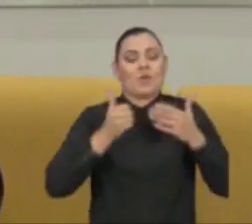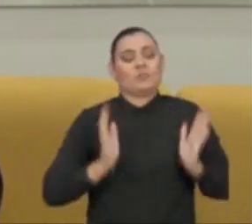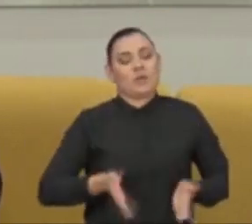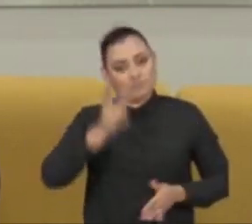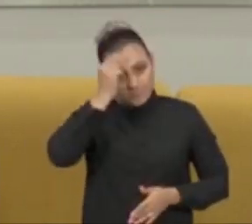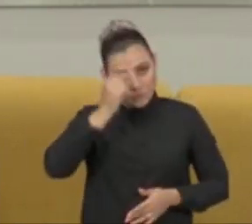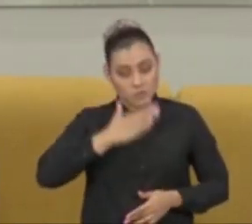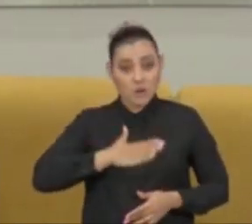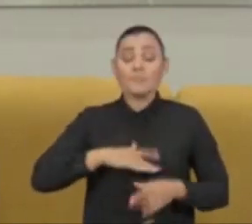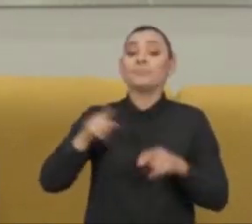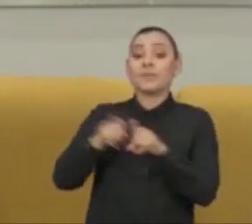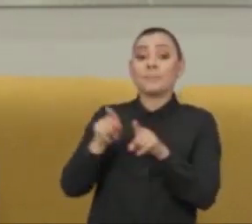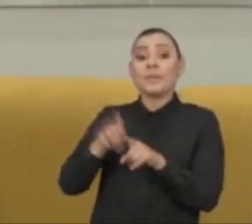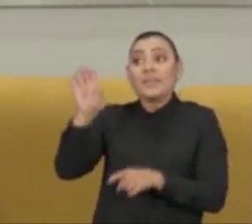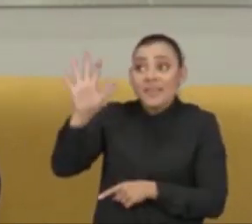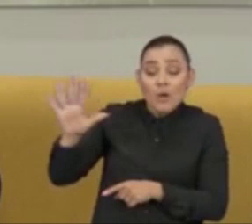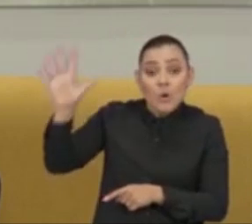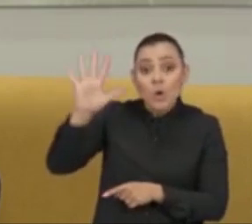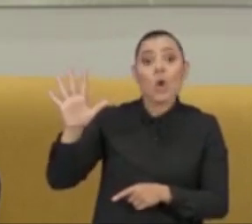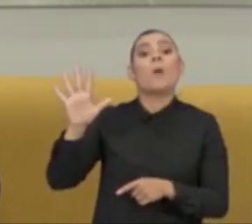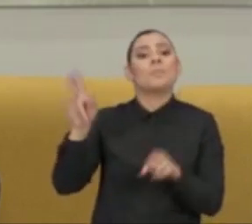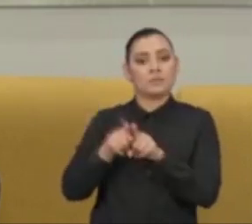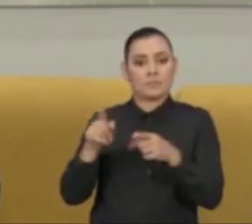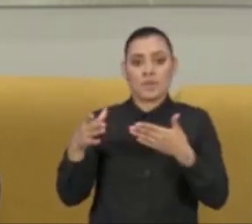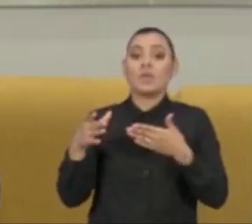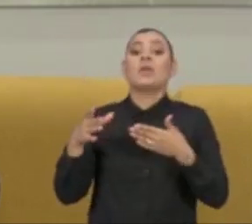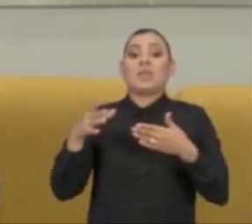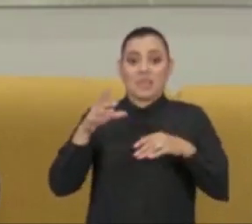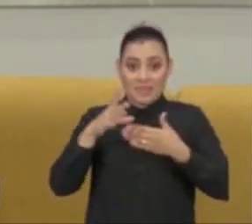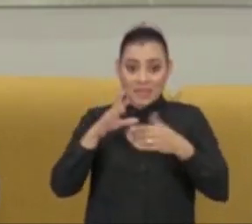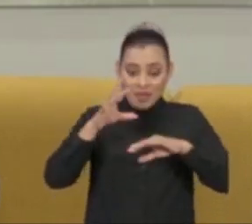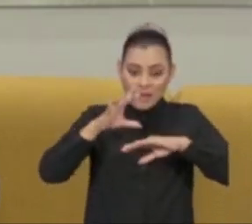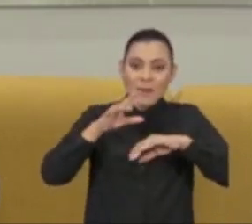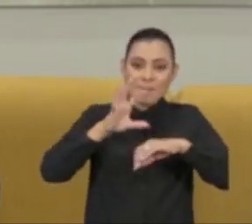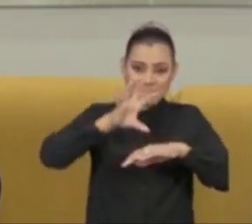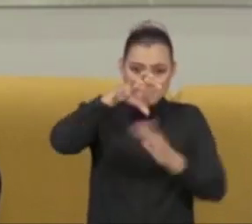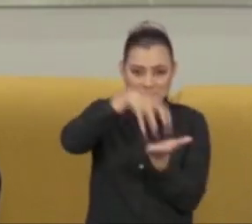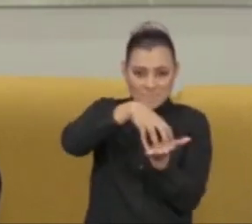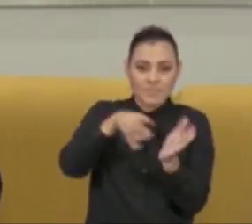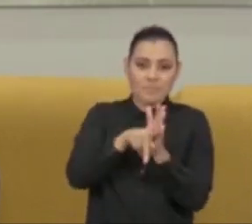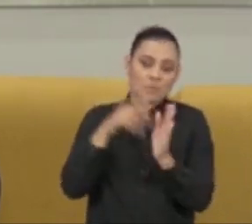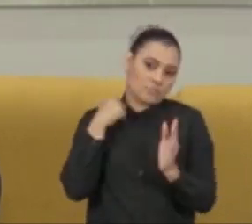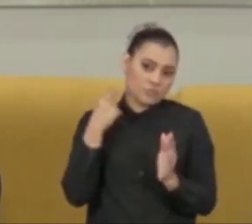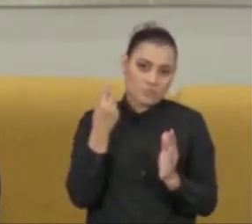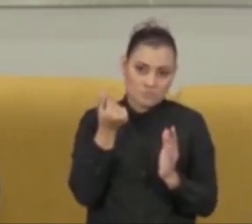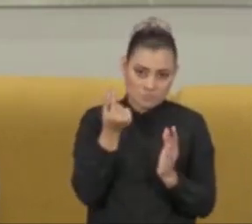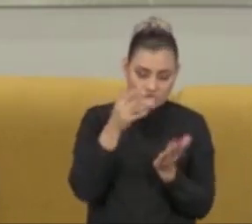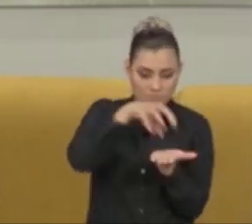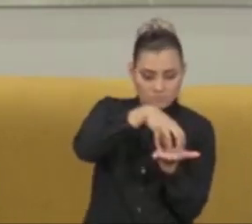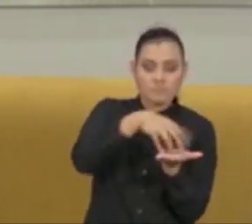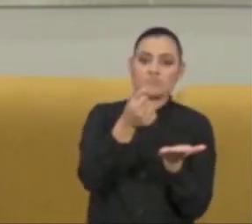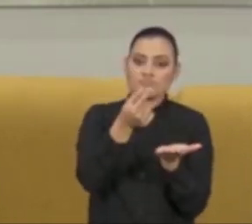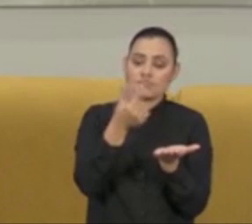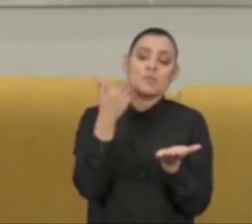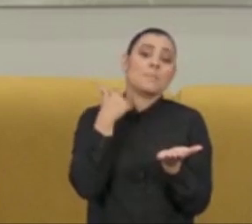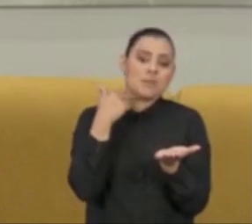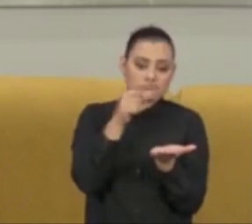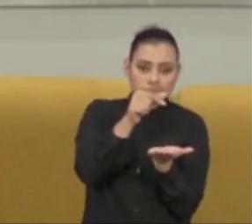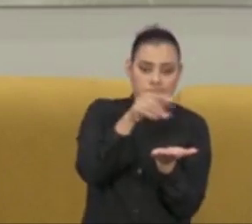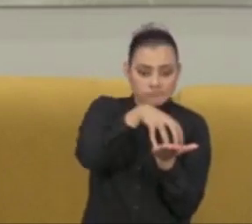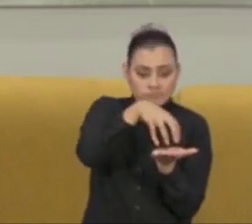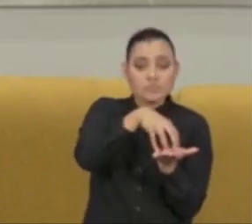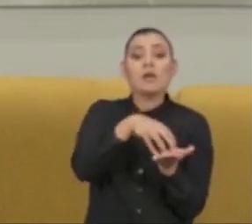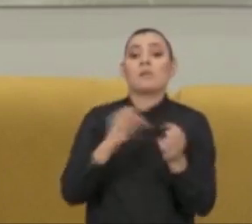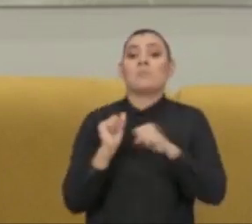de Valores da Europa, as bolsas de valores da Europa abriram em queda nesta segunda-feira e há receio de que o surto de